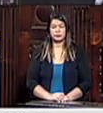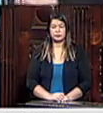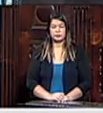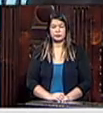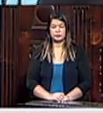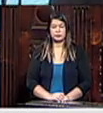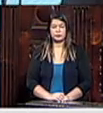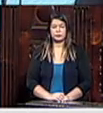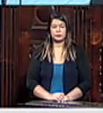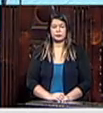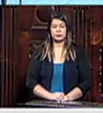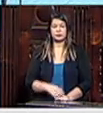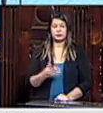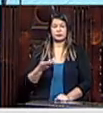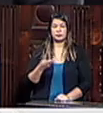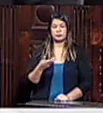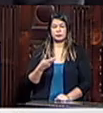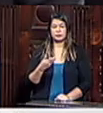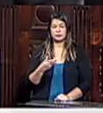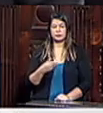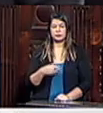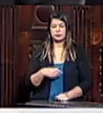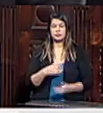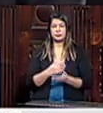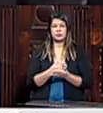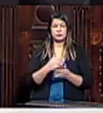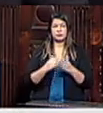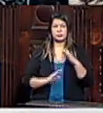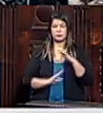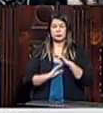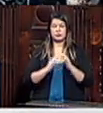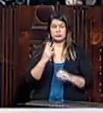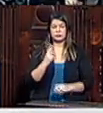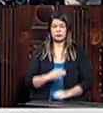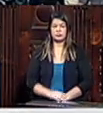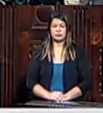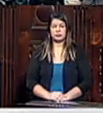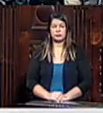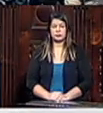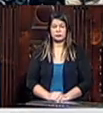Vamos acelerar, presidente, que o Temer vai renunciar às 4 horas. Ok.